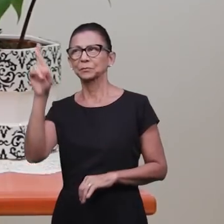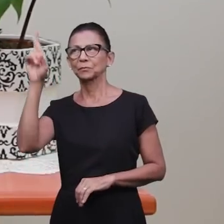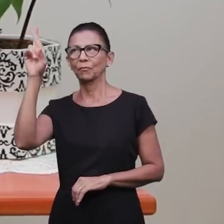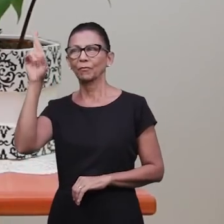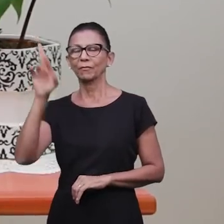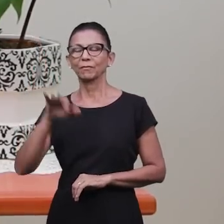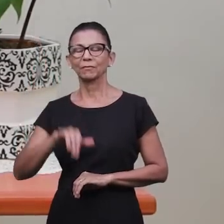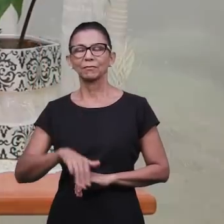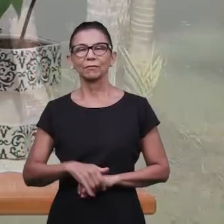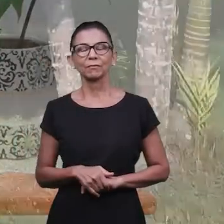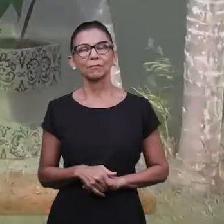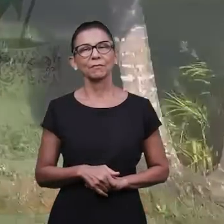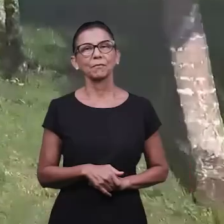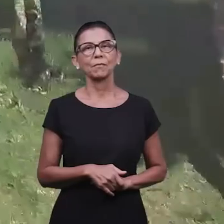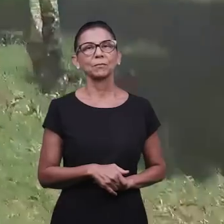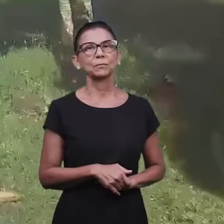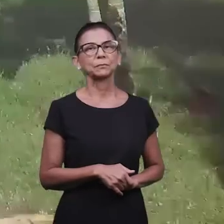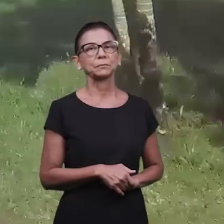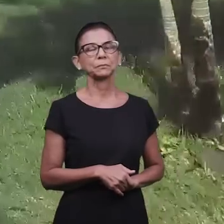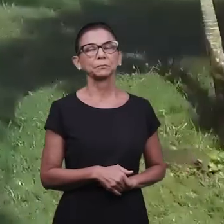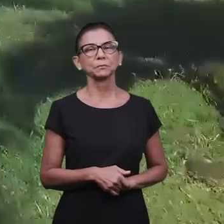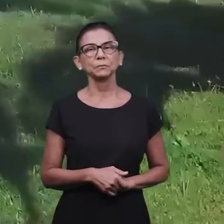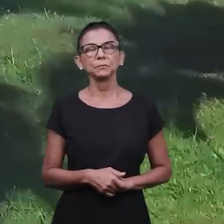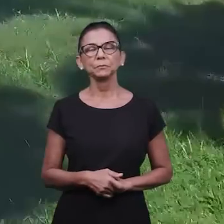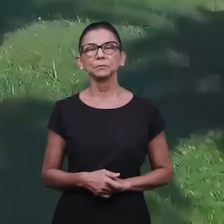louvor ao nome do Senhor.